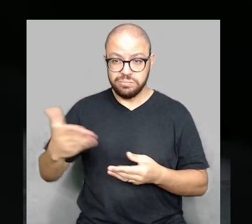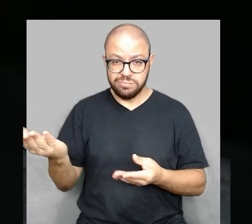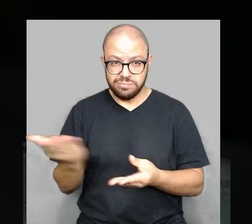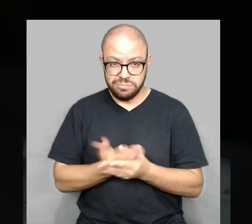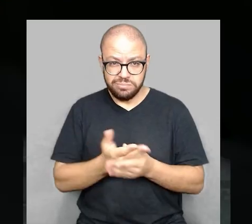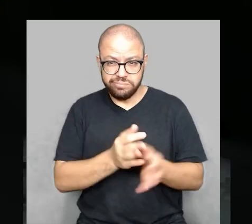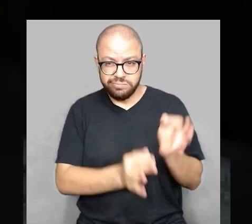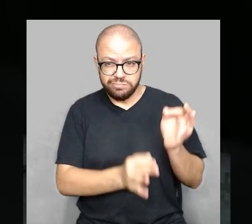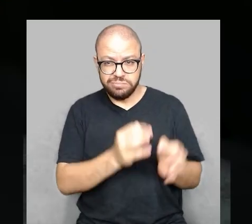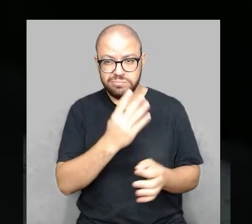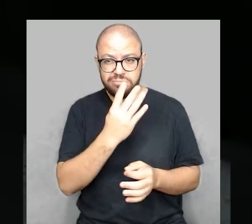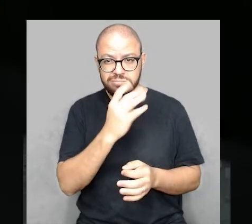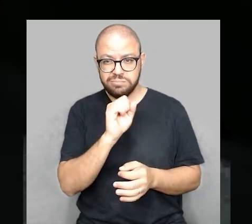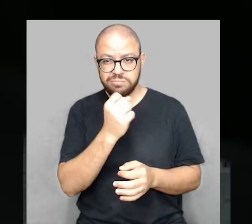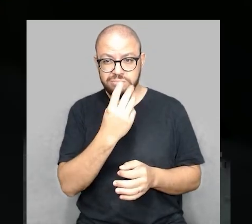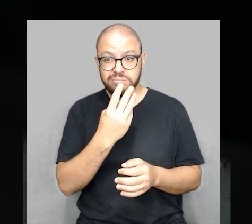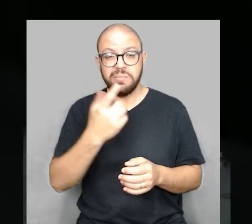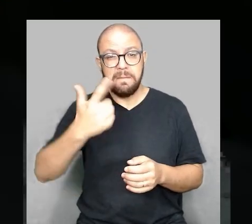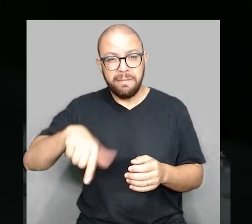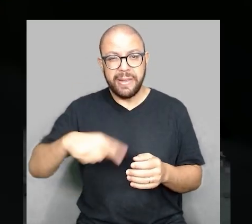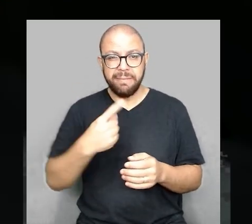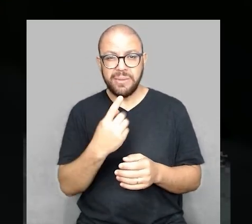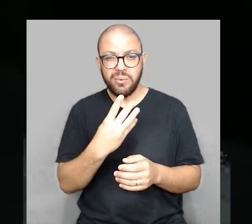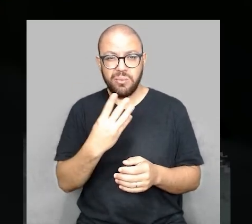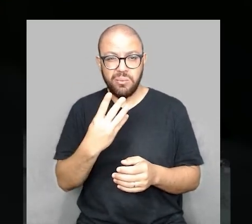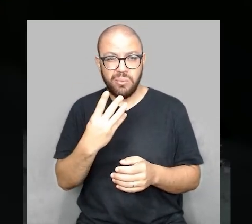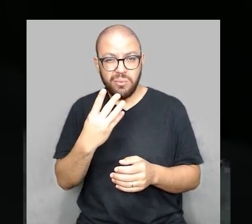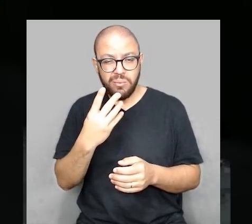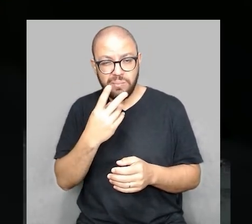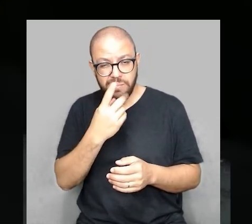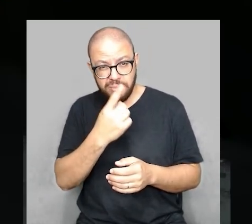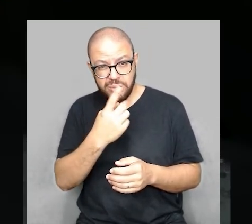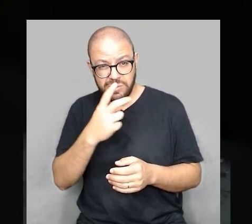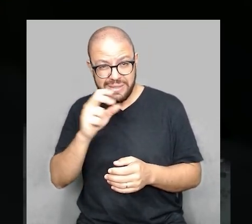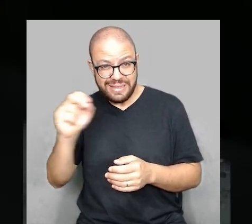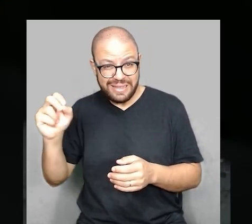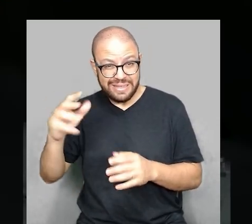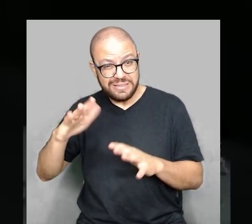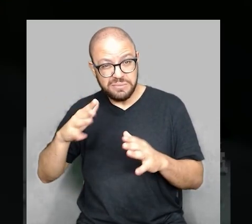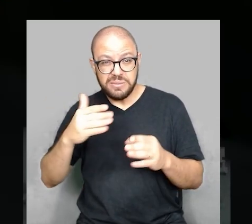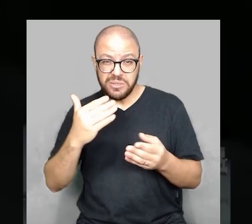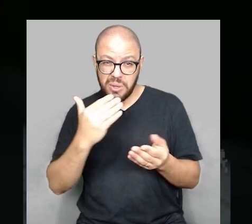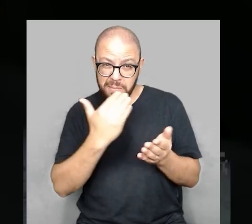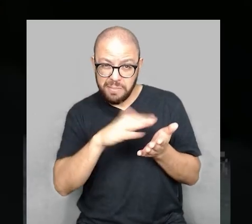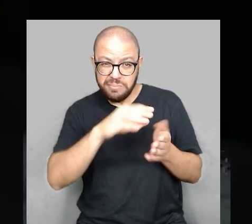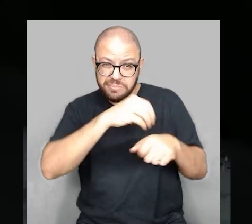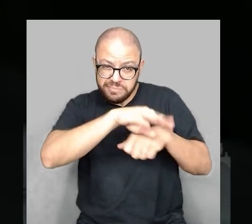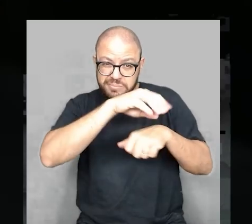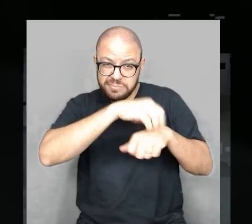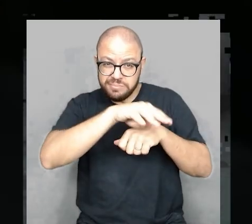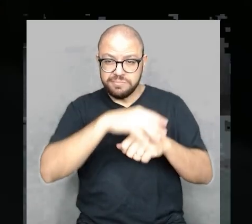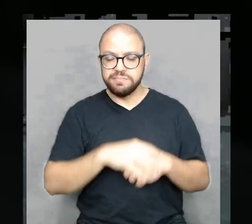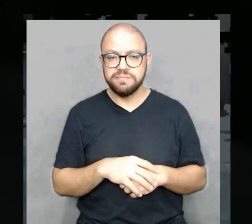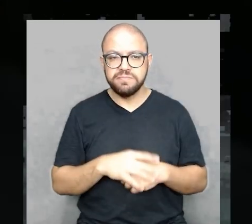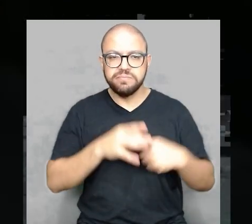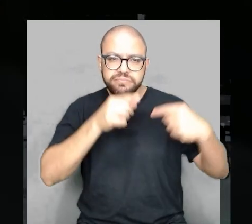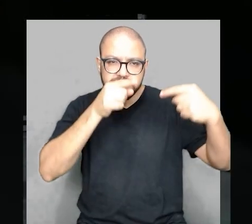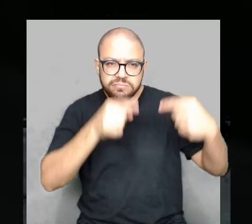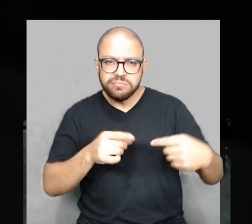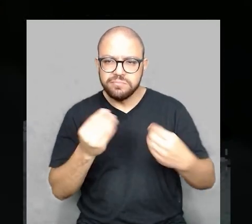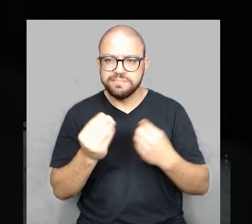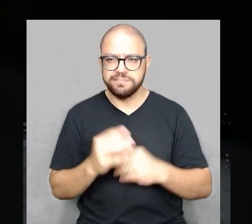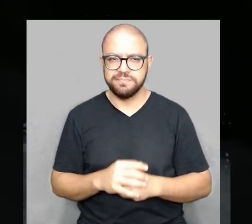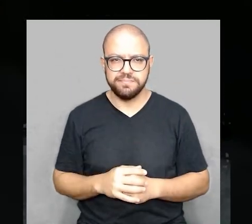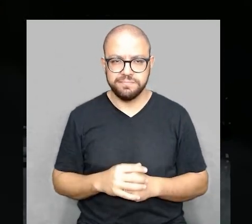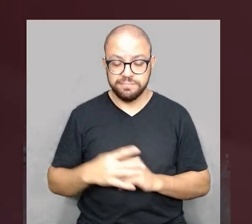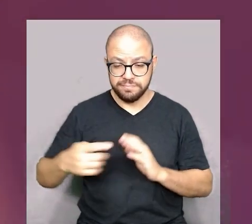de conduta e entrou com 84 ações judiciais. Além disso, foram expedidas quase 1.500